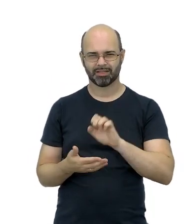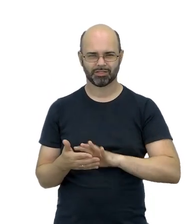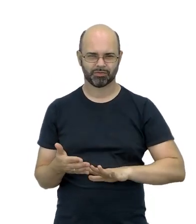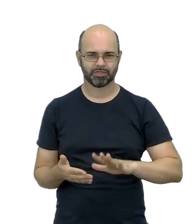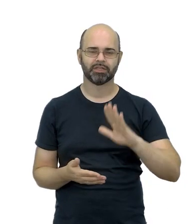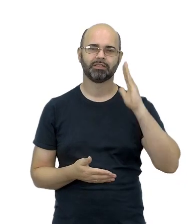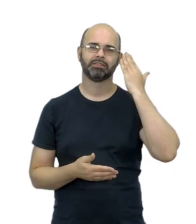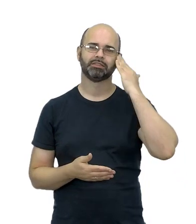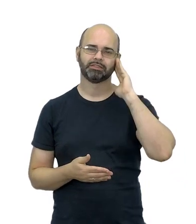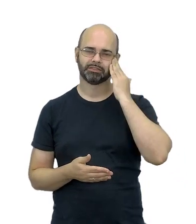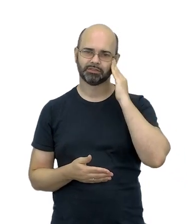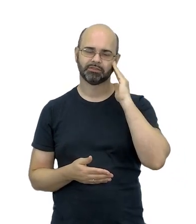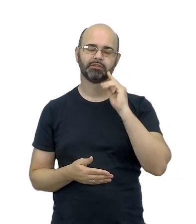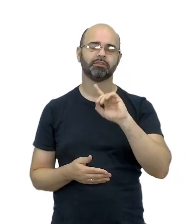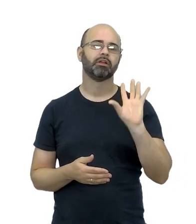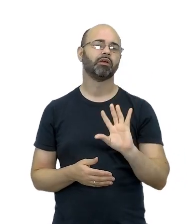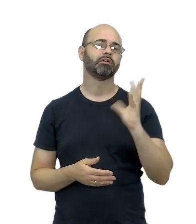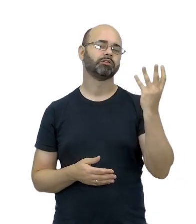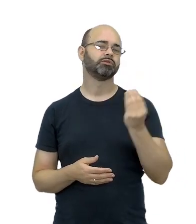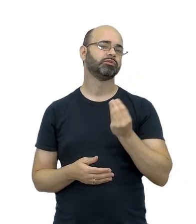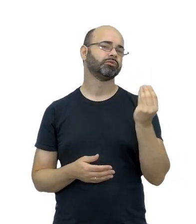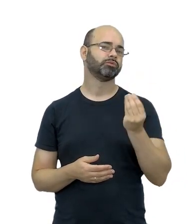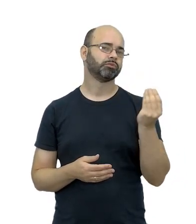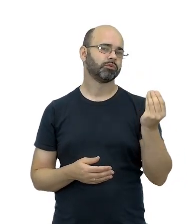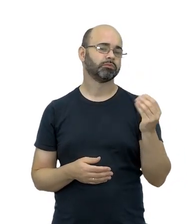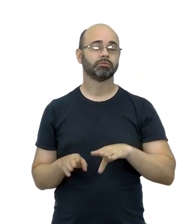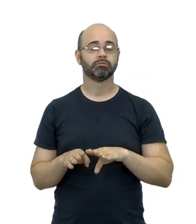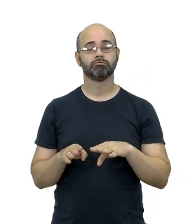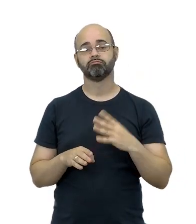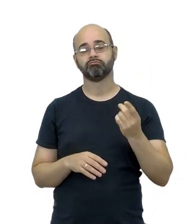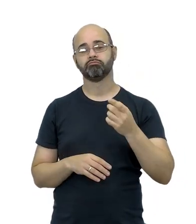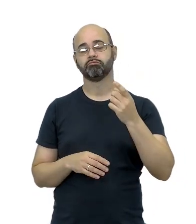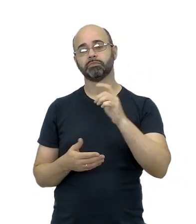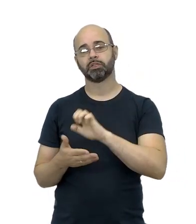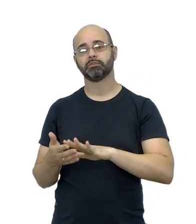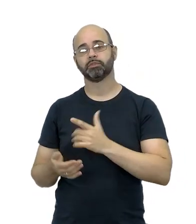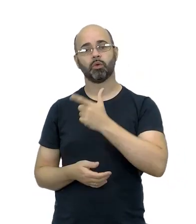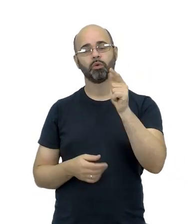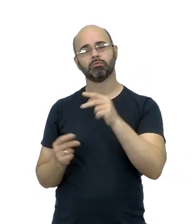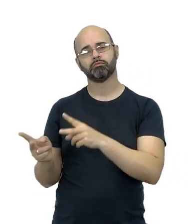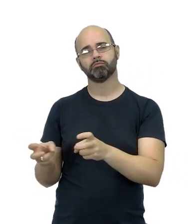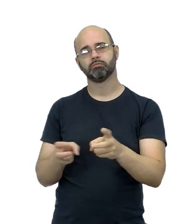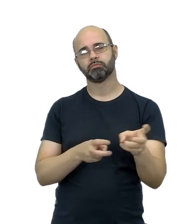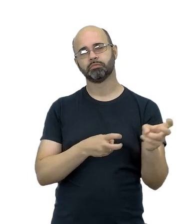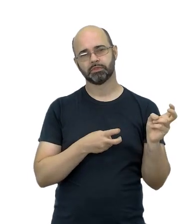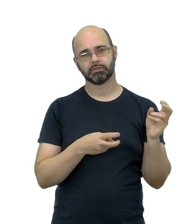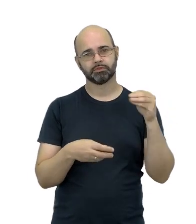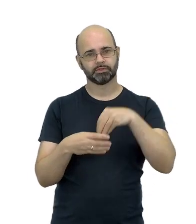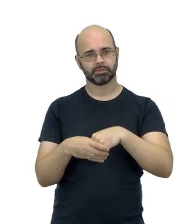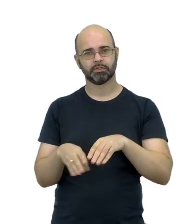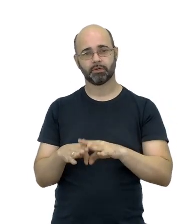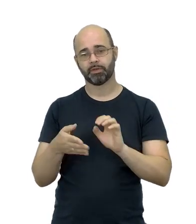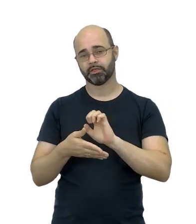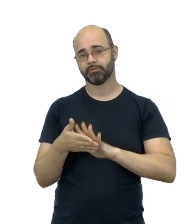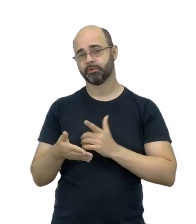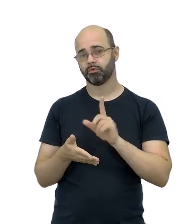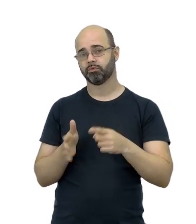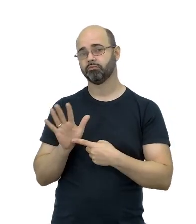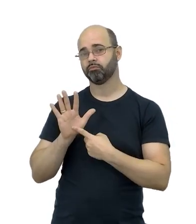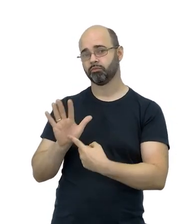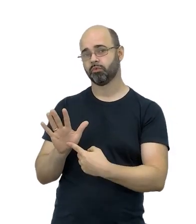entender como esses níveis acontecem e poder ver isso em outras atividades, propor em outras atividades, observando como